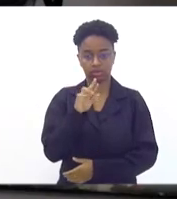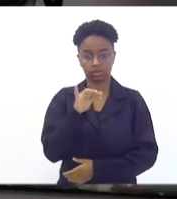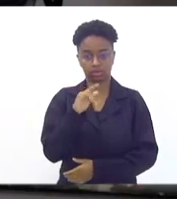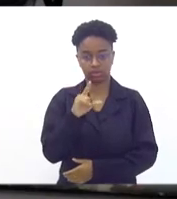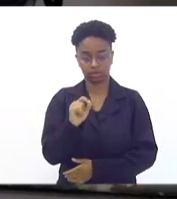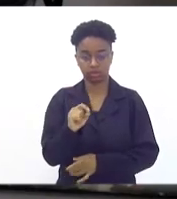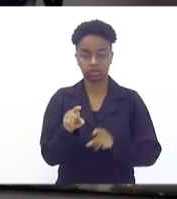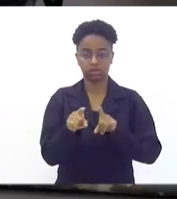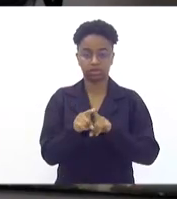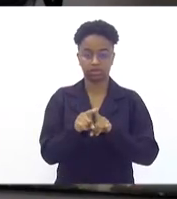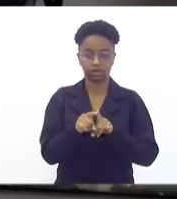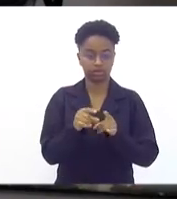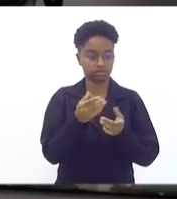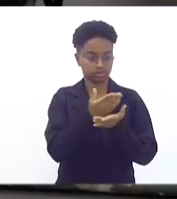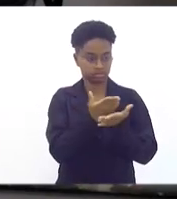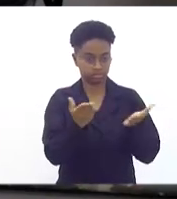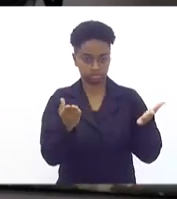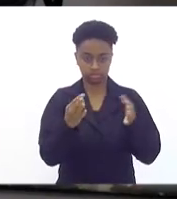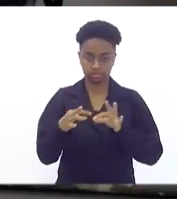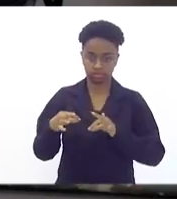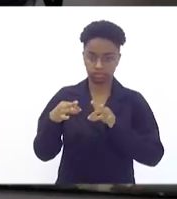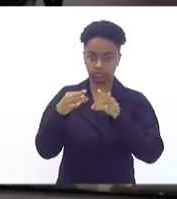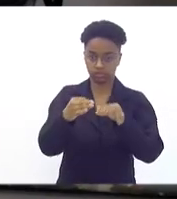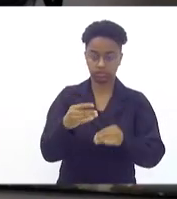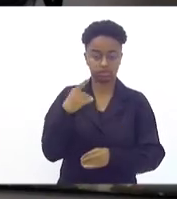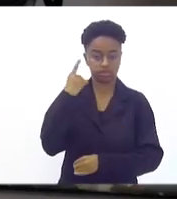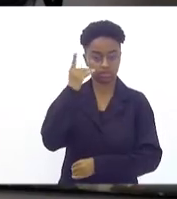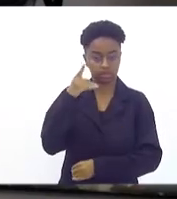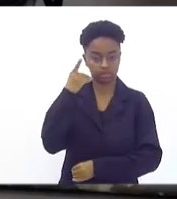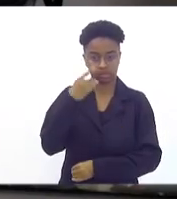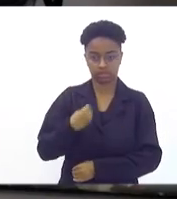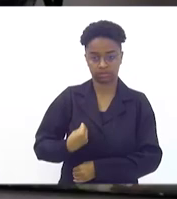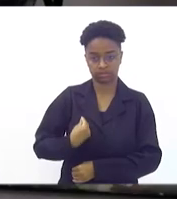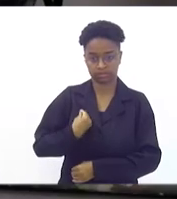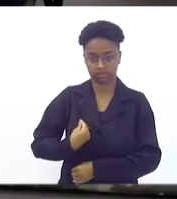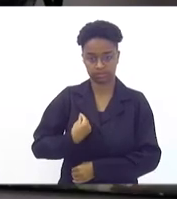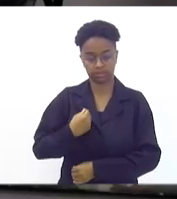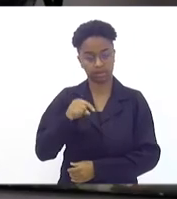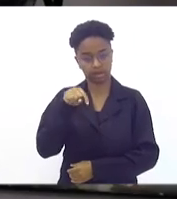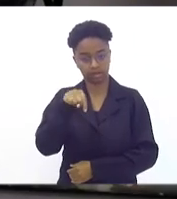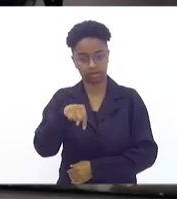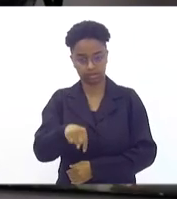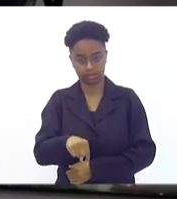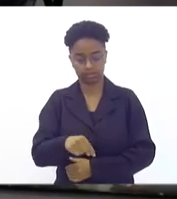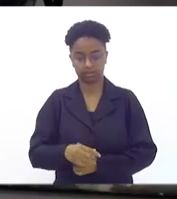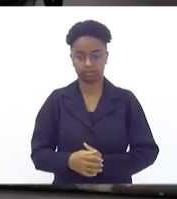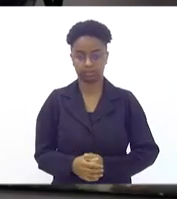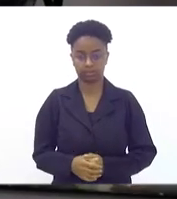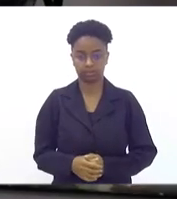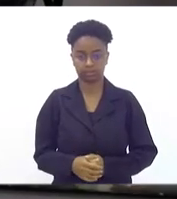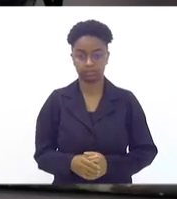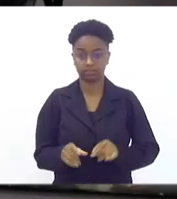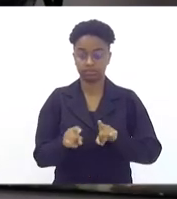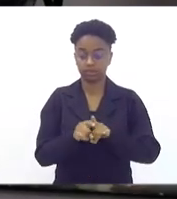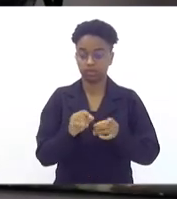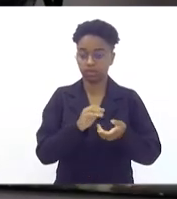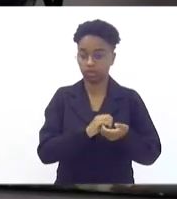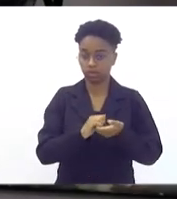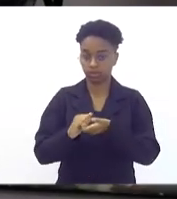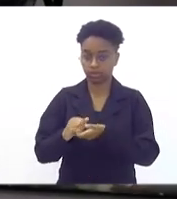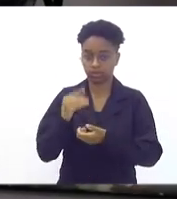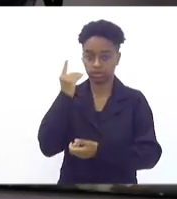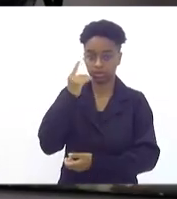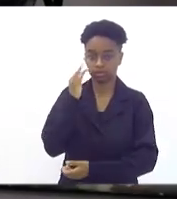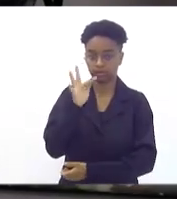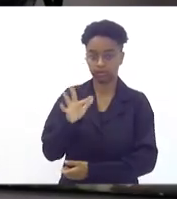Deputado Daniel Deputado Dante Deputado Alan Deputado Val Deputado brasão cumprimentar também Deputado